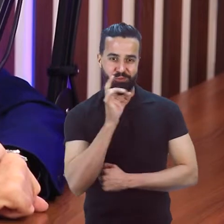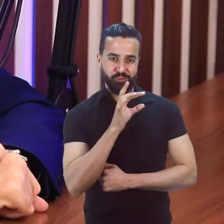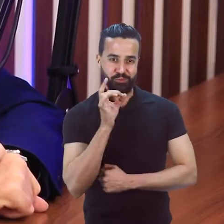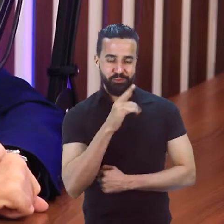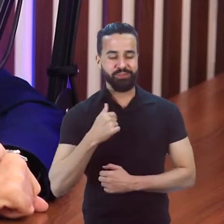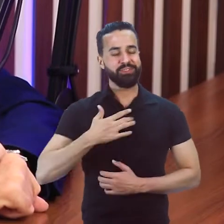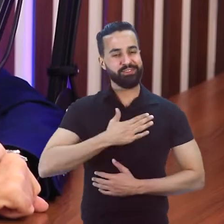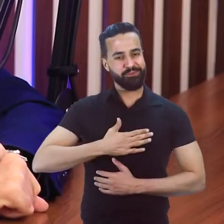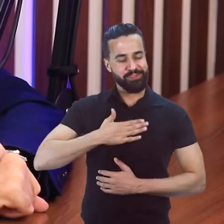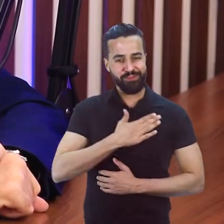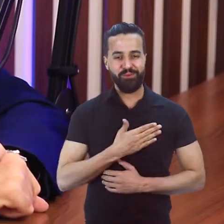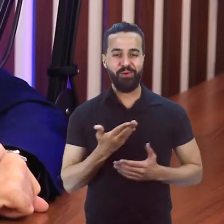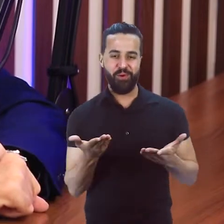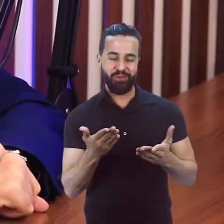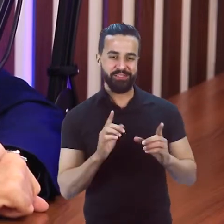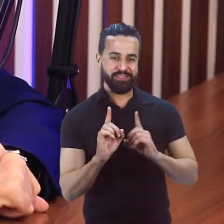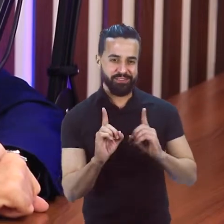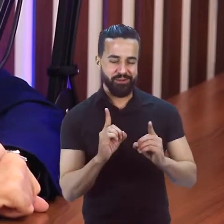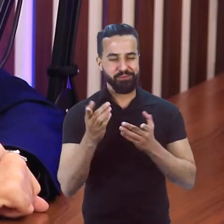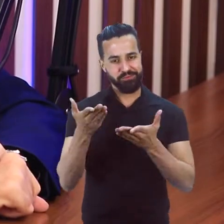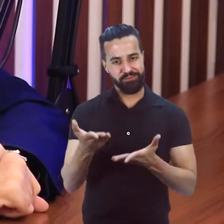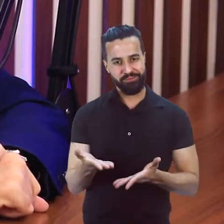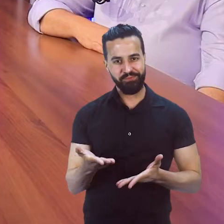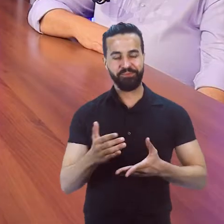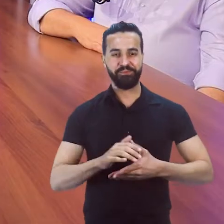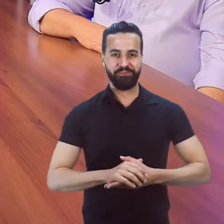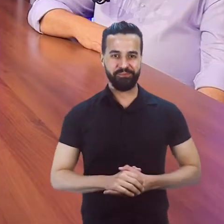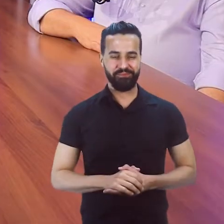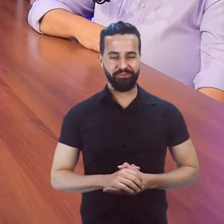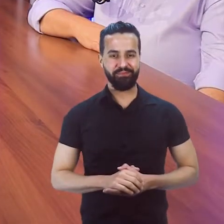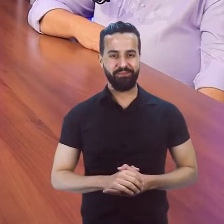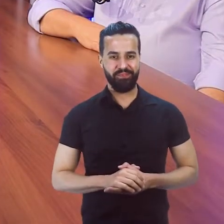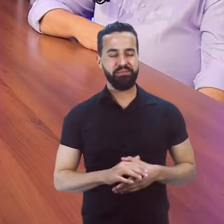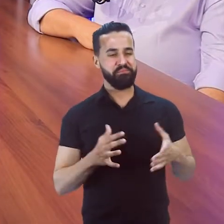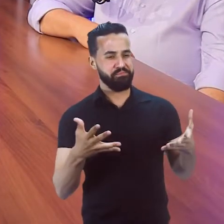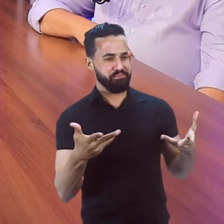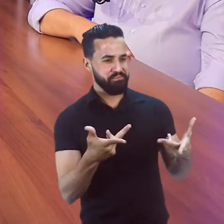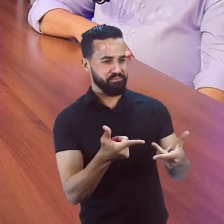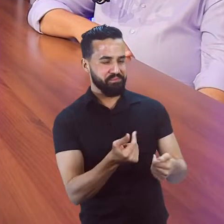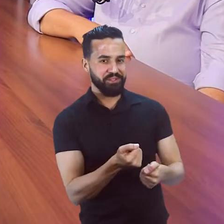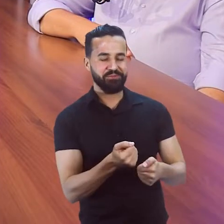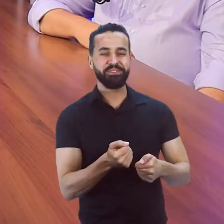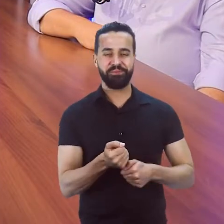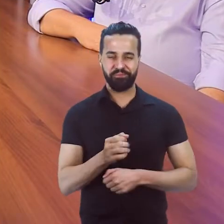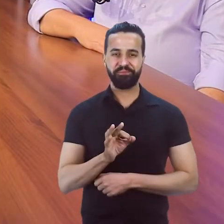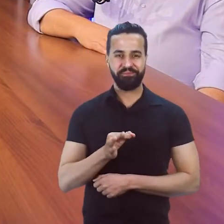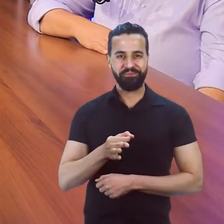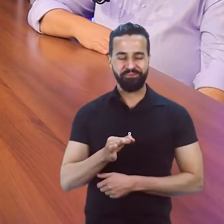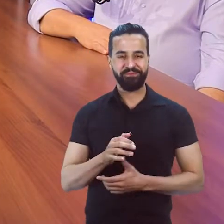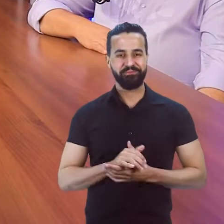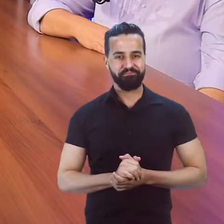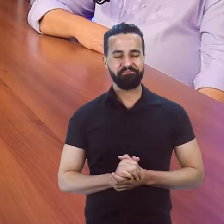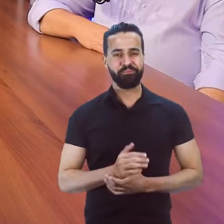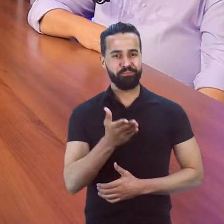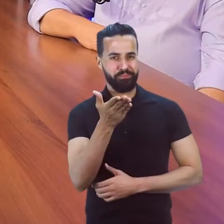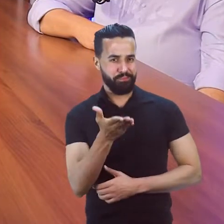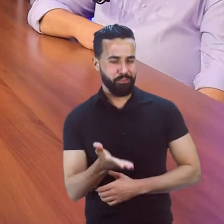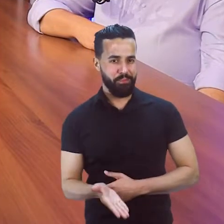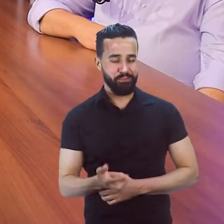esse papo com você aqui hoje, Antônio. Maravilha! Herbert, você é um camarada